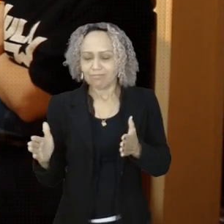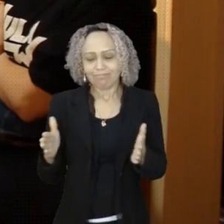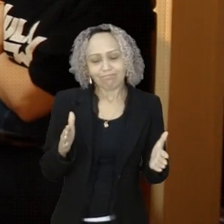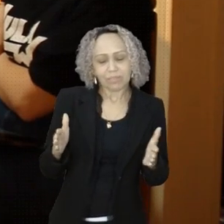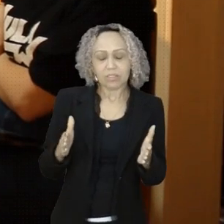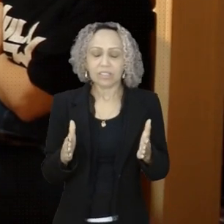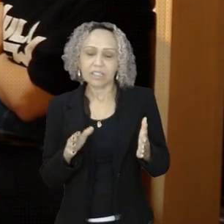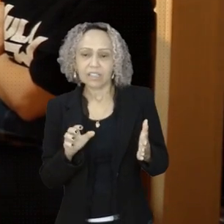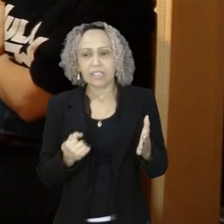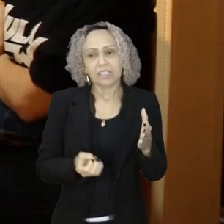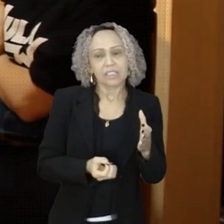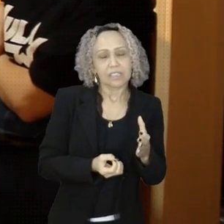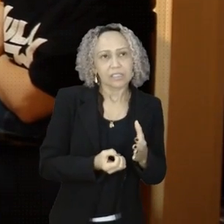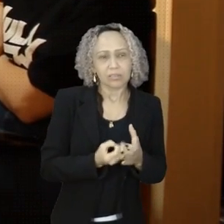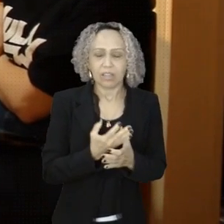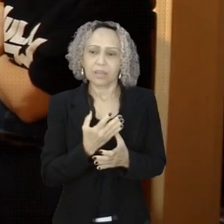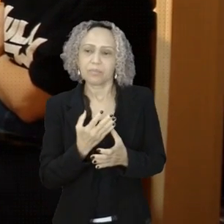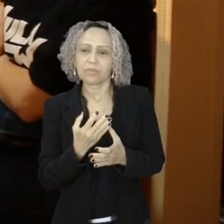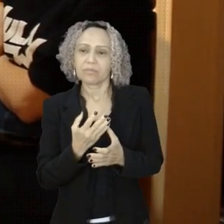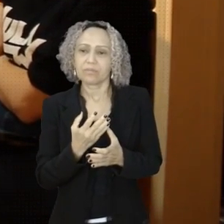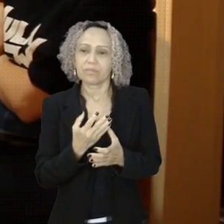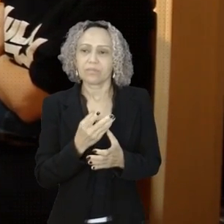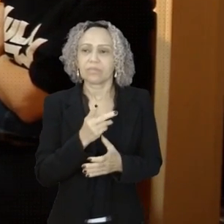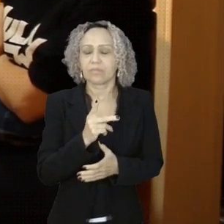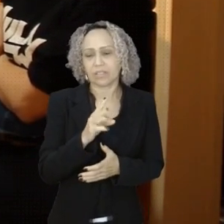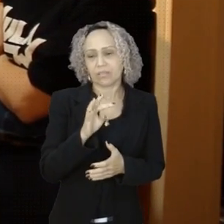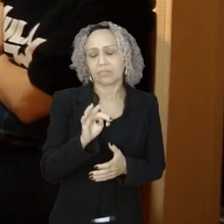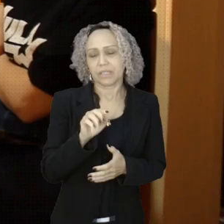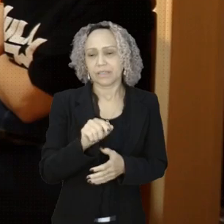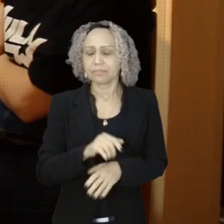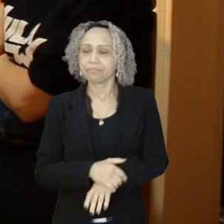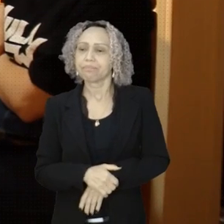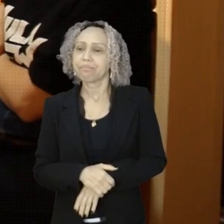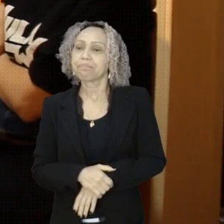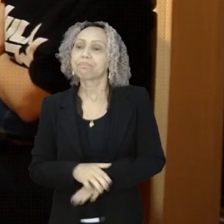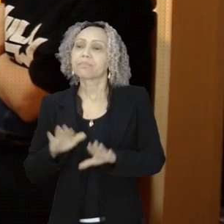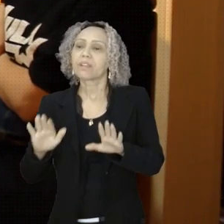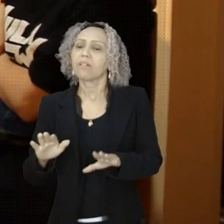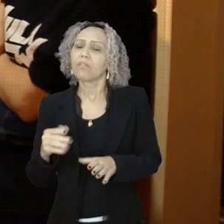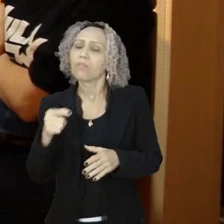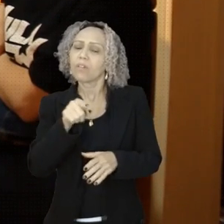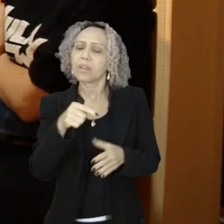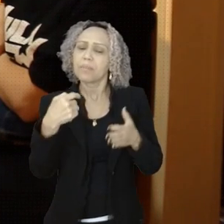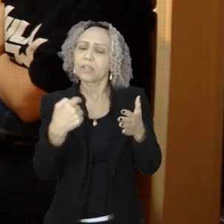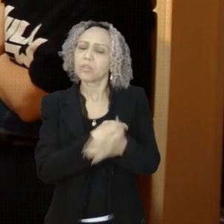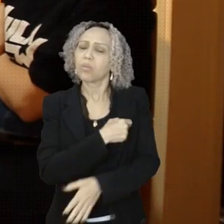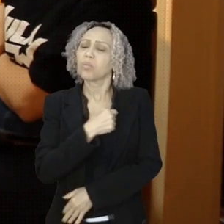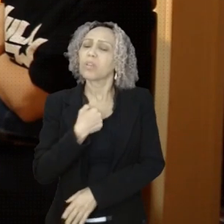disse, que é a prefeitura. Prefeitura, né? Isso, prefeitura. Então, na prefeitura, imagina, eu tive